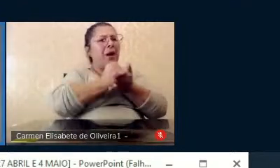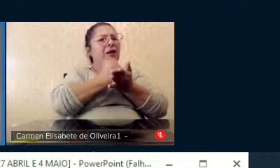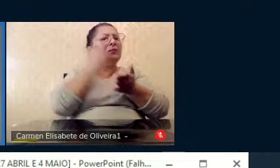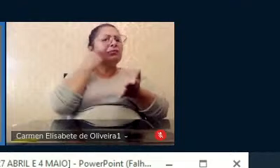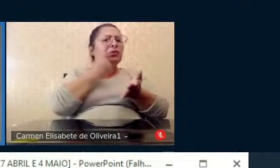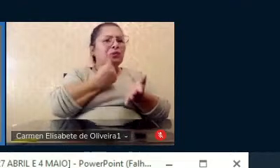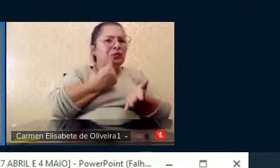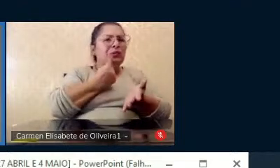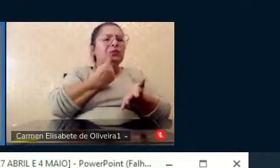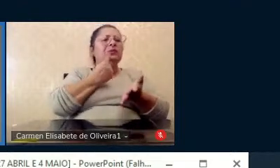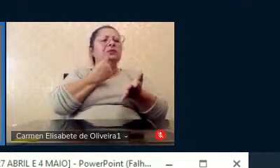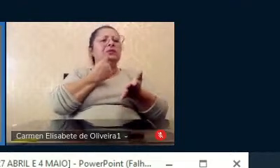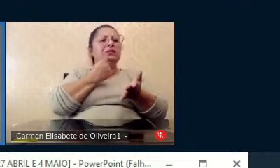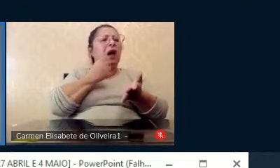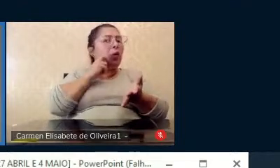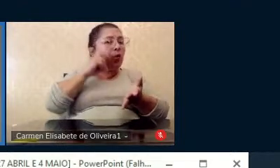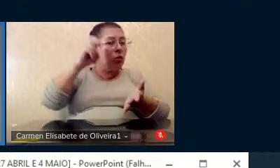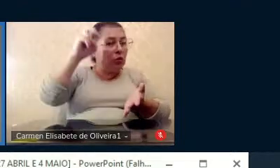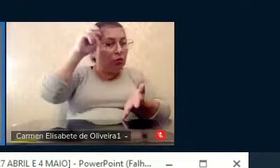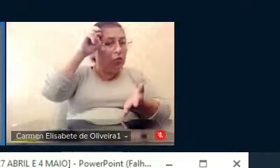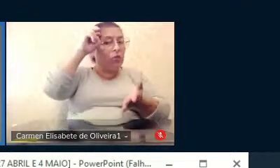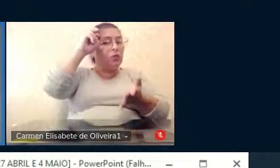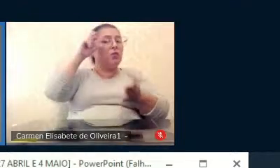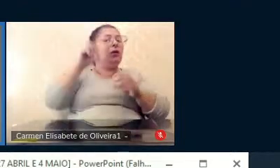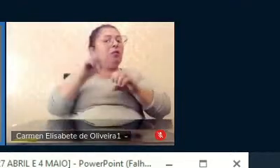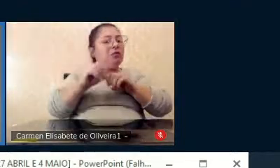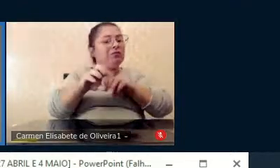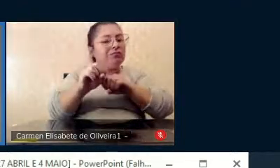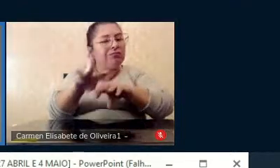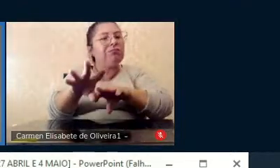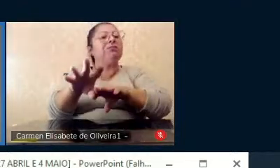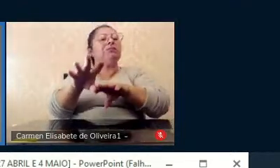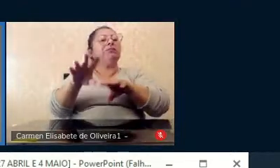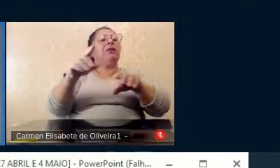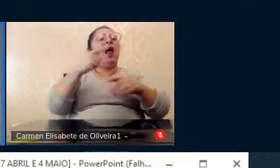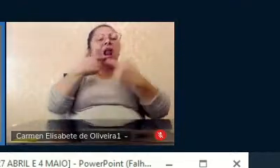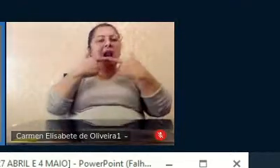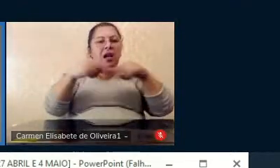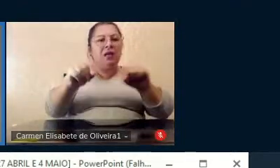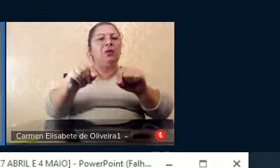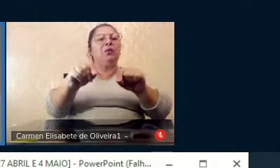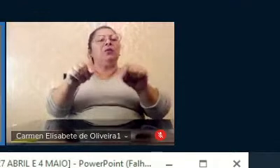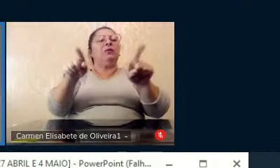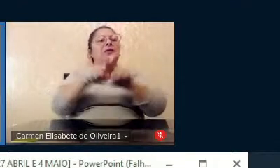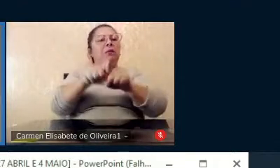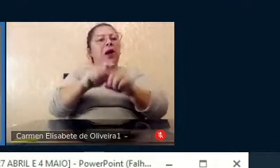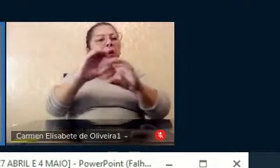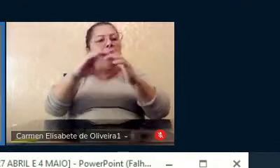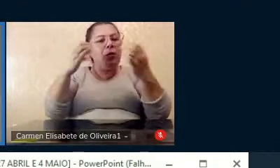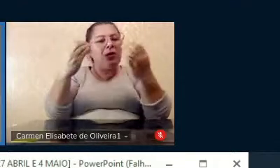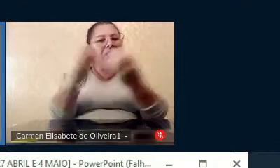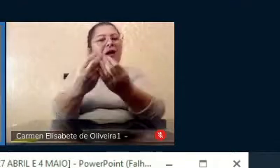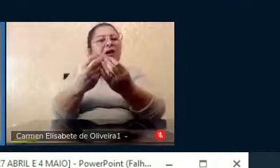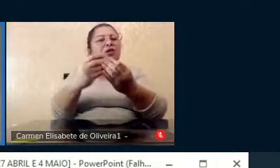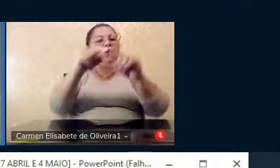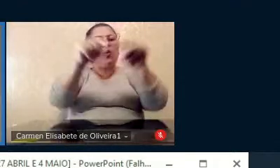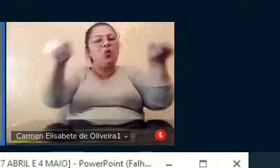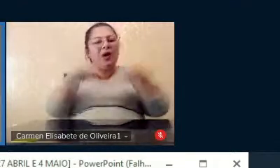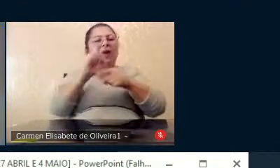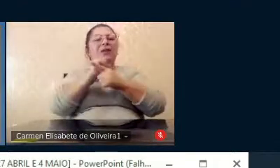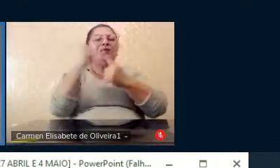surdos, que são a cultura, a educação, a língua, a comunidade e o espaço